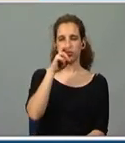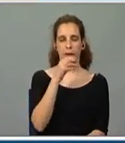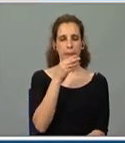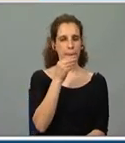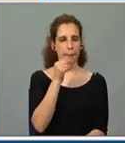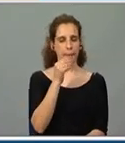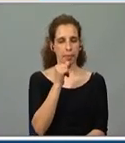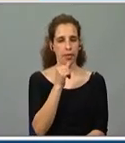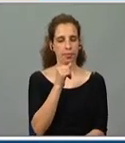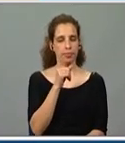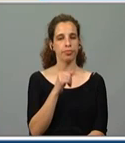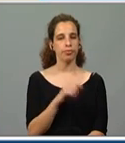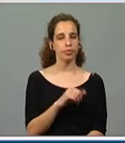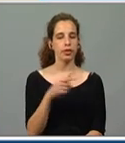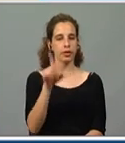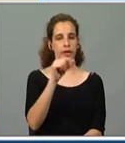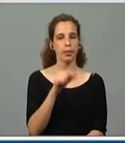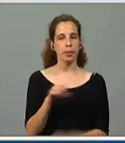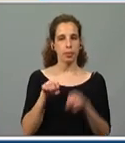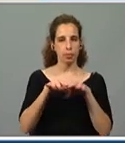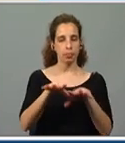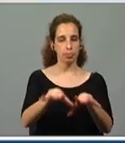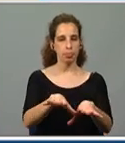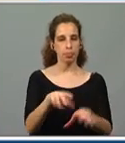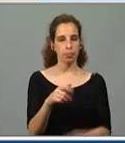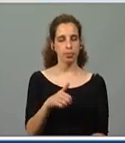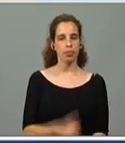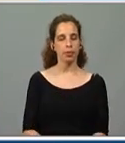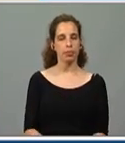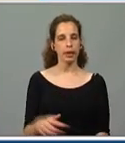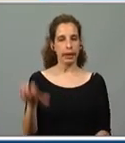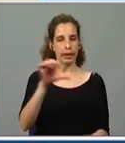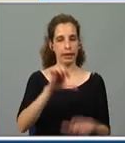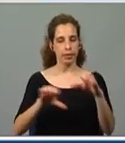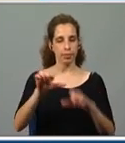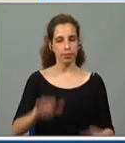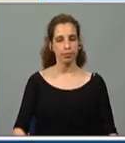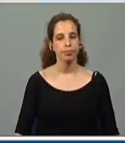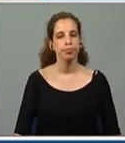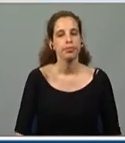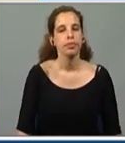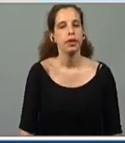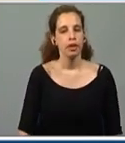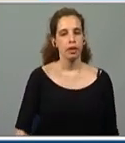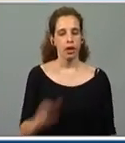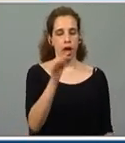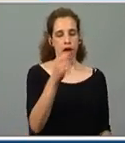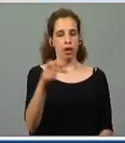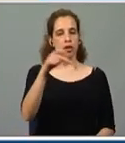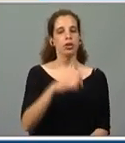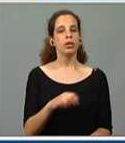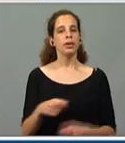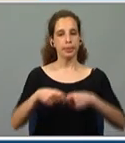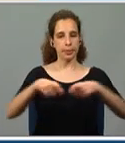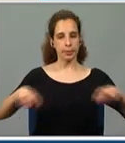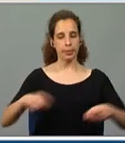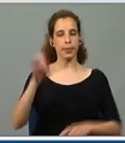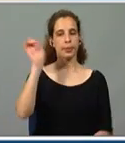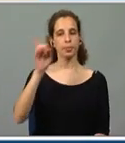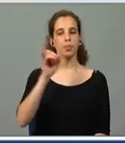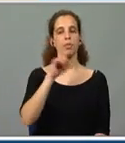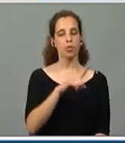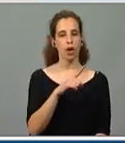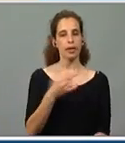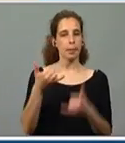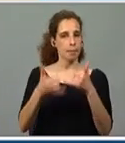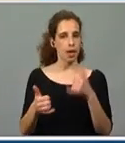sabor, turvação, bem como contaminação microbiológica ou química. Para que a água chegue às nossas torneiras com qualidade e possa ser consumida sem